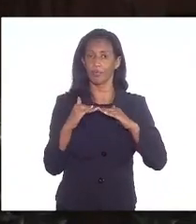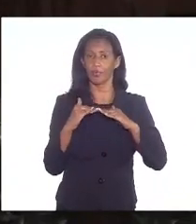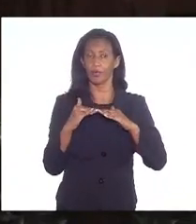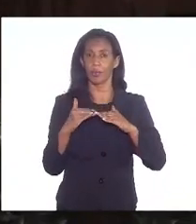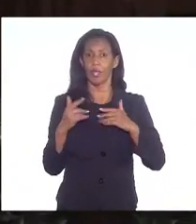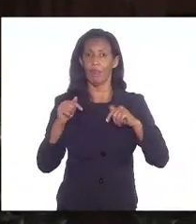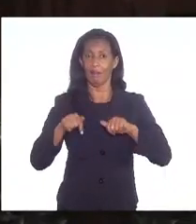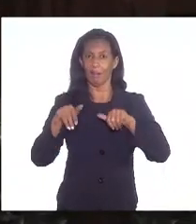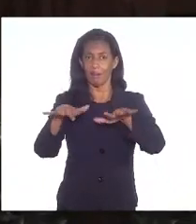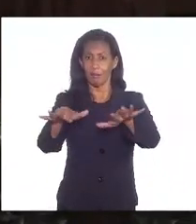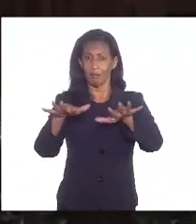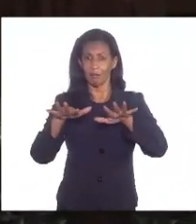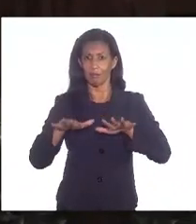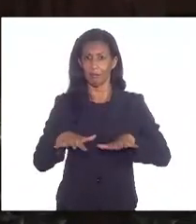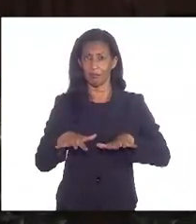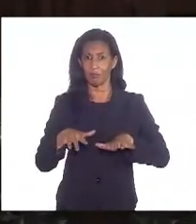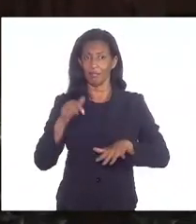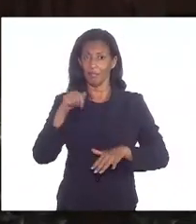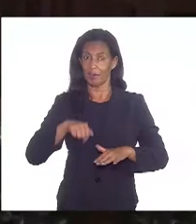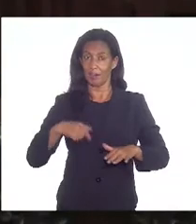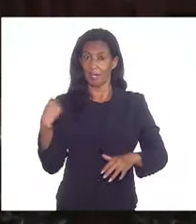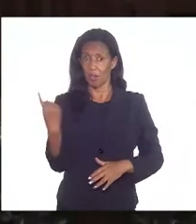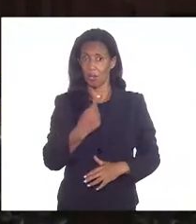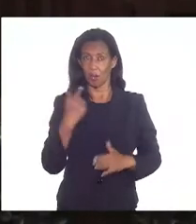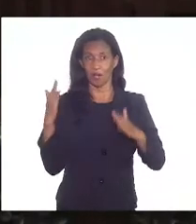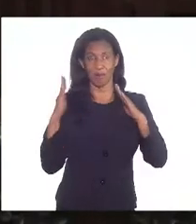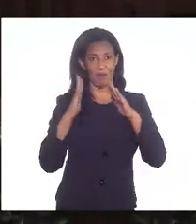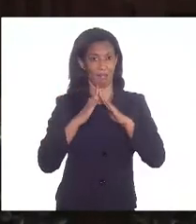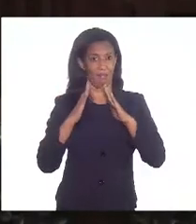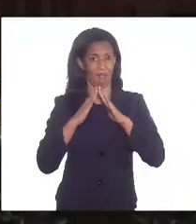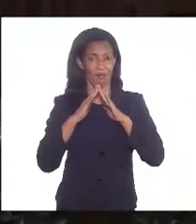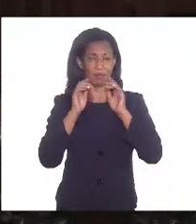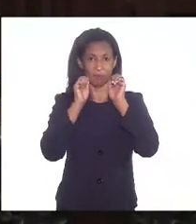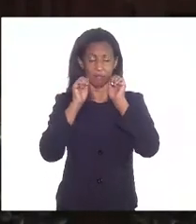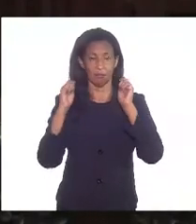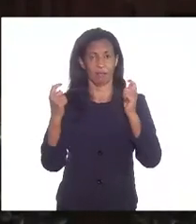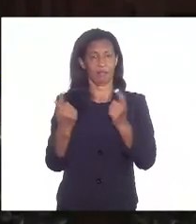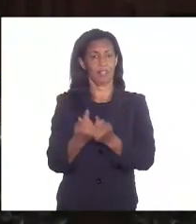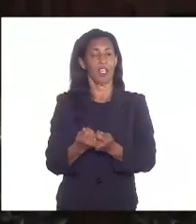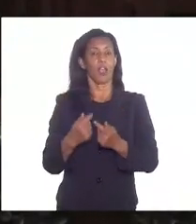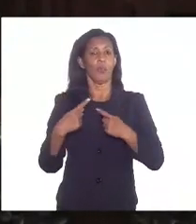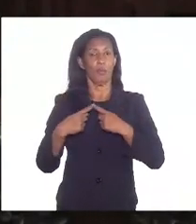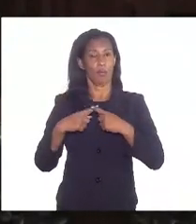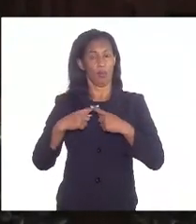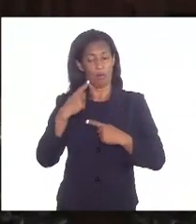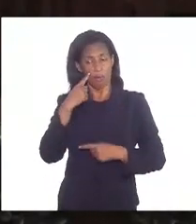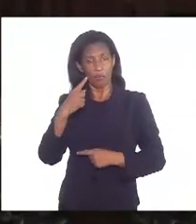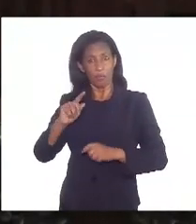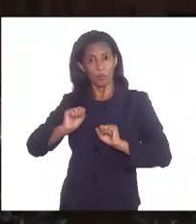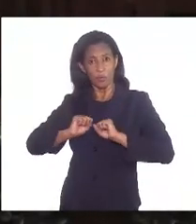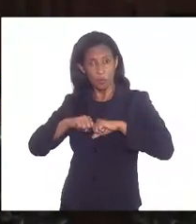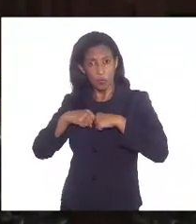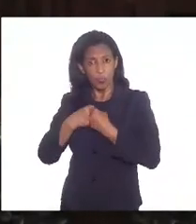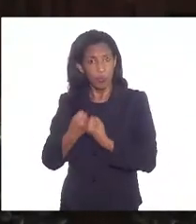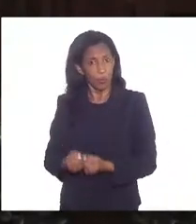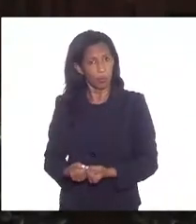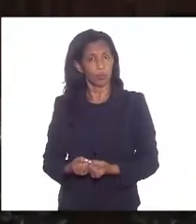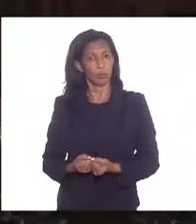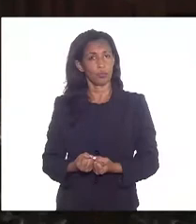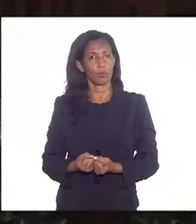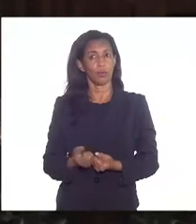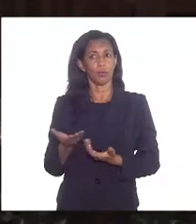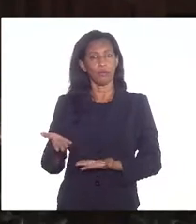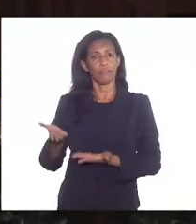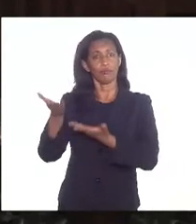em plenário, na nossa Casa Legislativa. Porque eu considero que esse esforço, senhor presidente, foi de